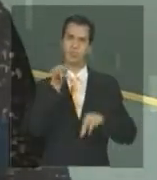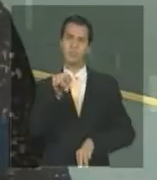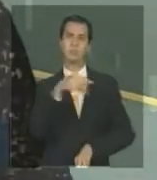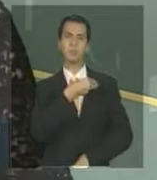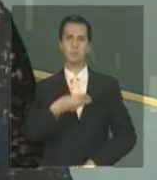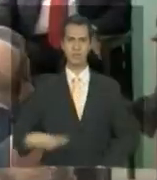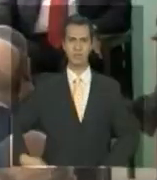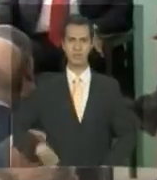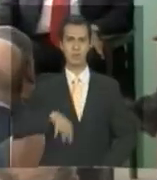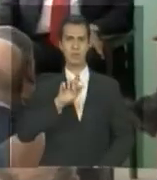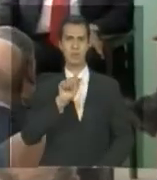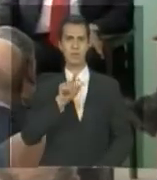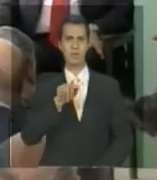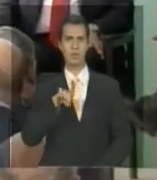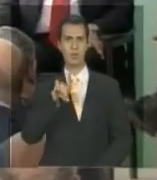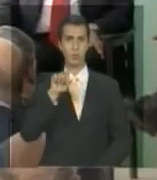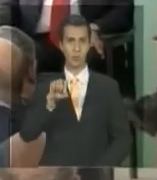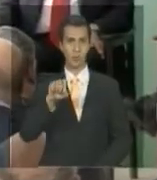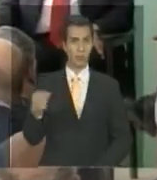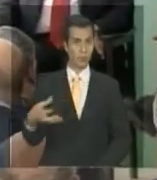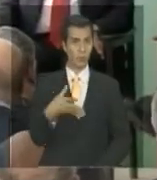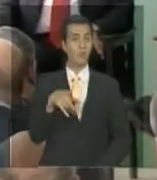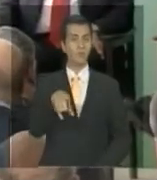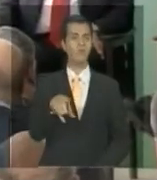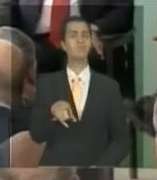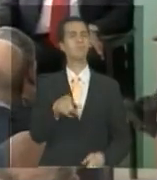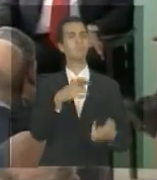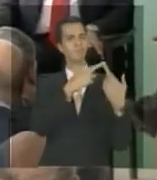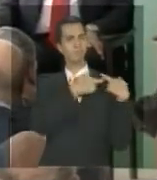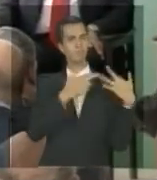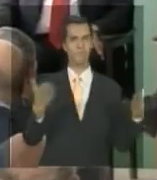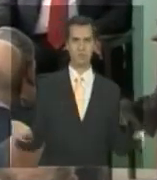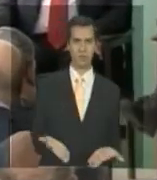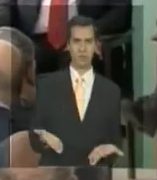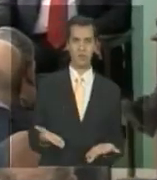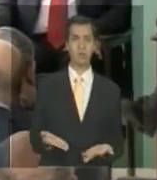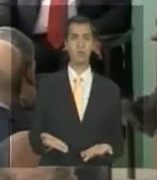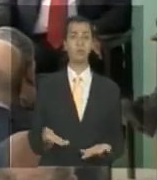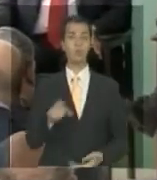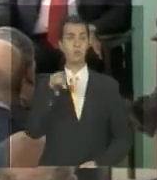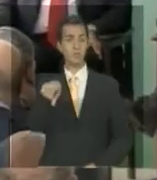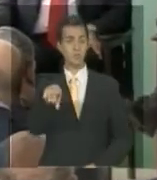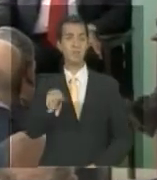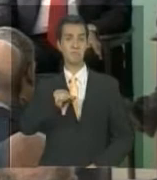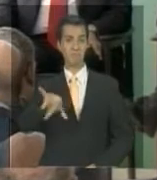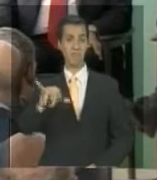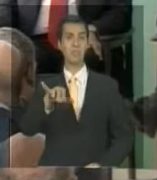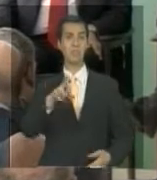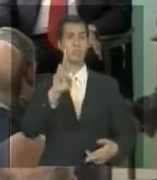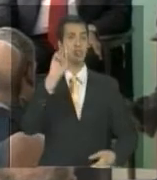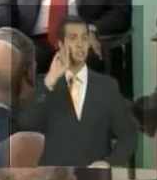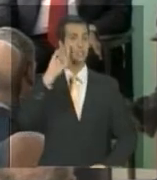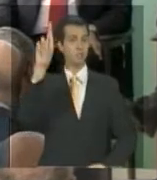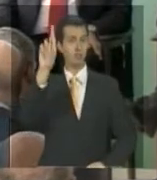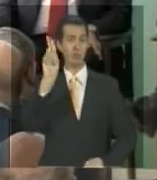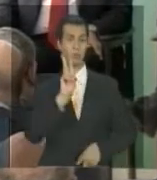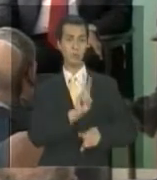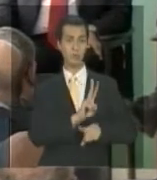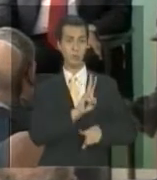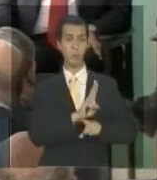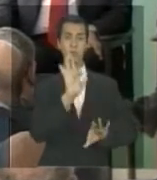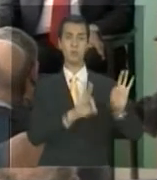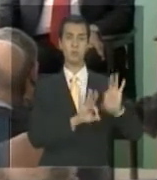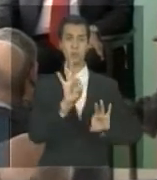a essas prioridades. Estará sob sua gestão Minha Casa Minha Vida, o maior e mais